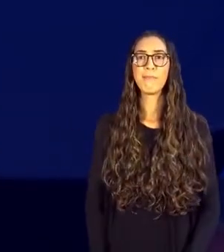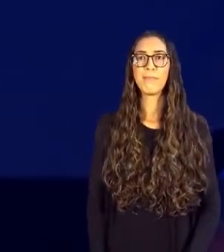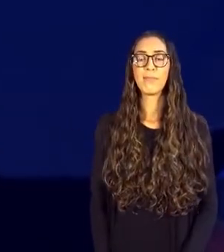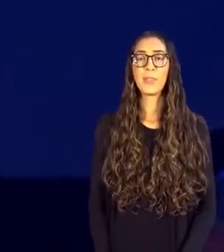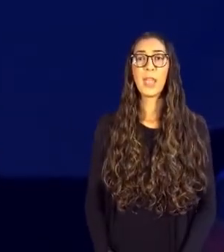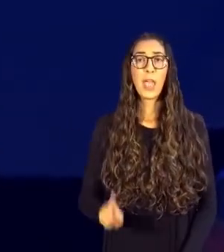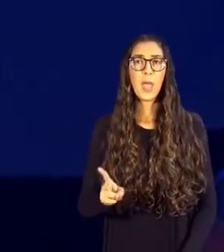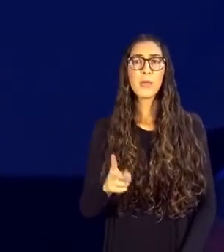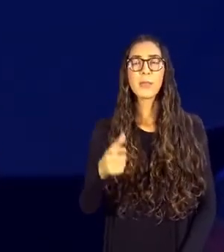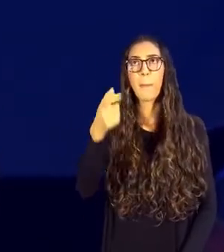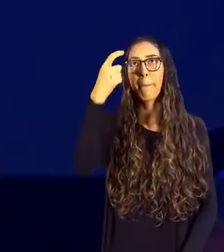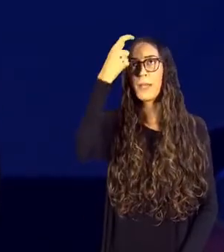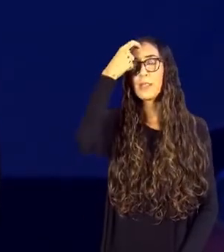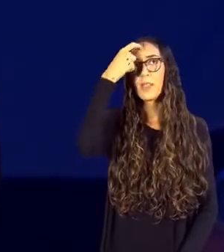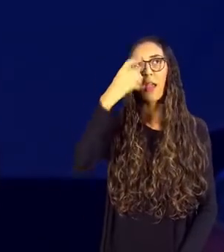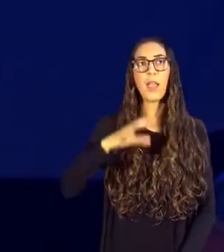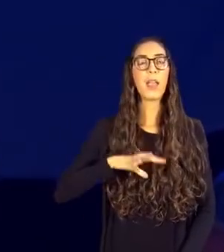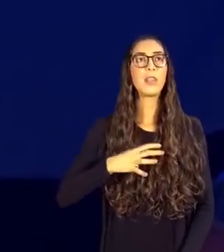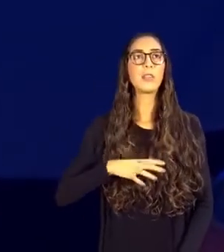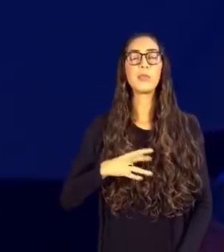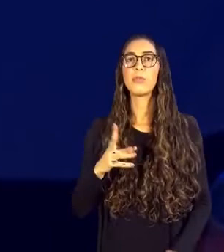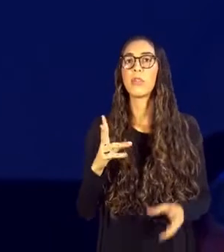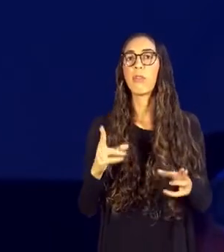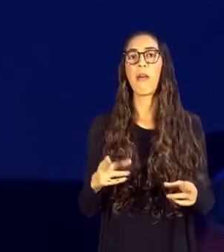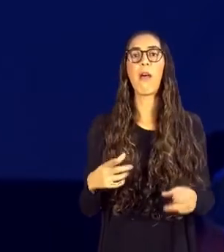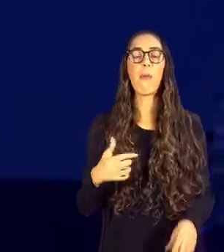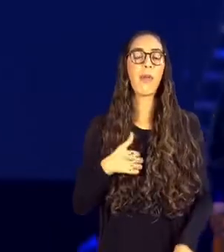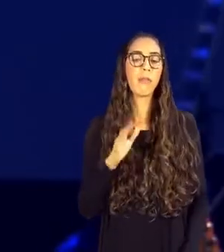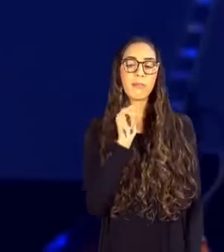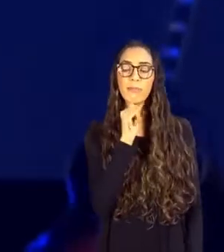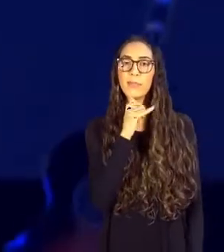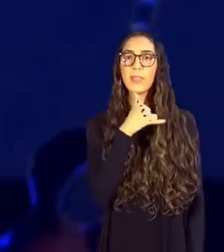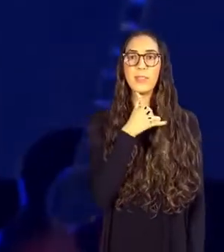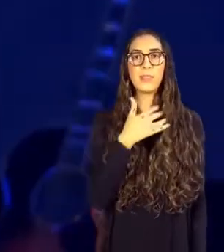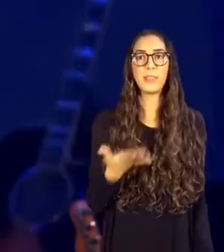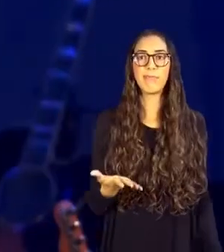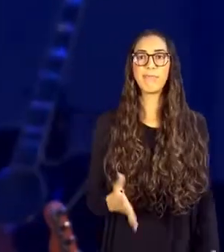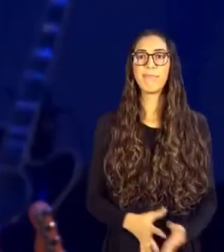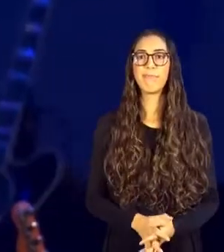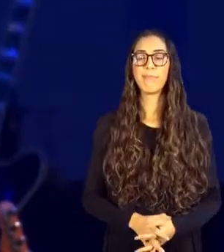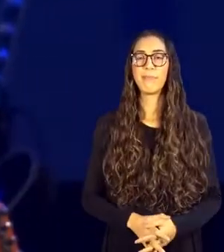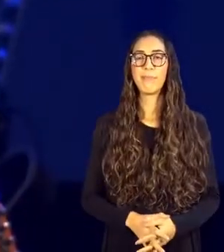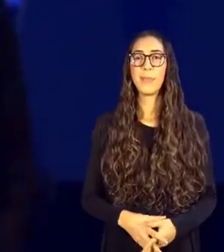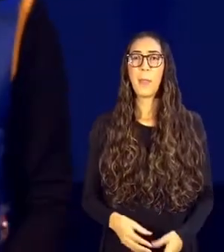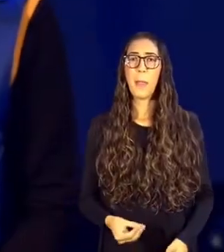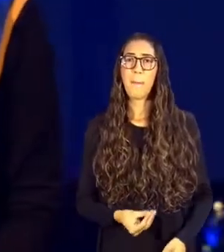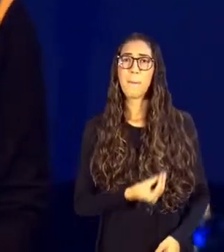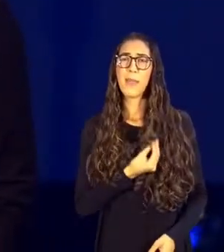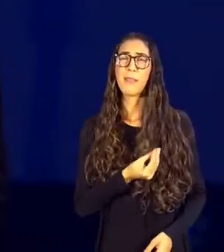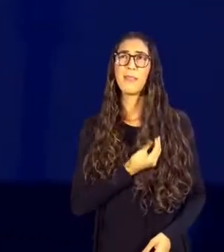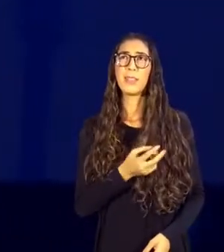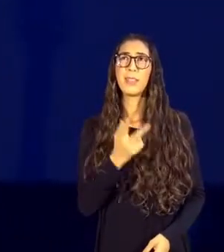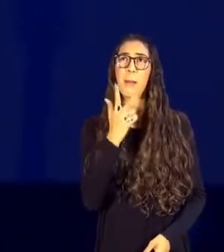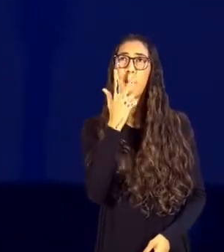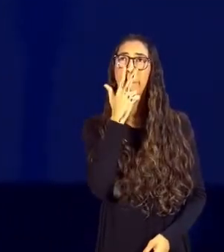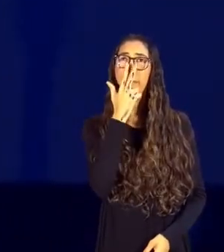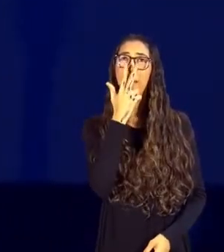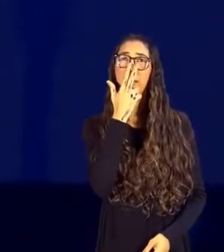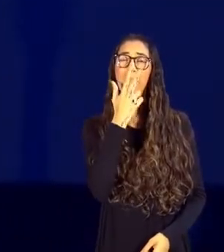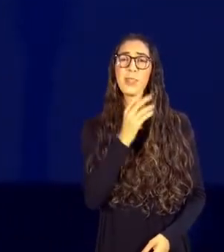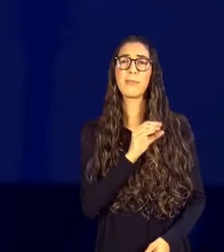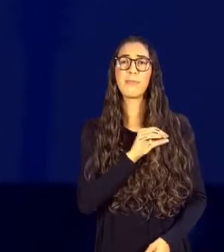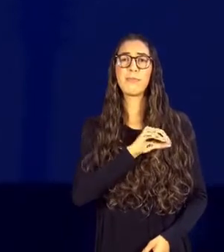jeito, eu sempre agi dessa maneira, e eu sou triste. A minha vida parece que não tem mais sentido, é uma